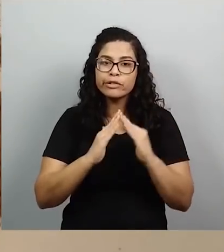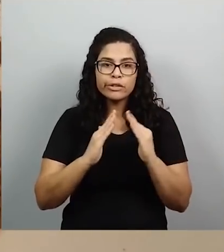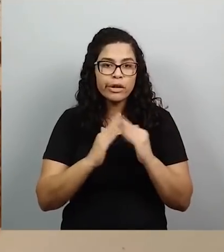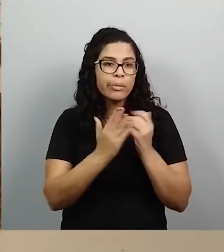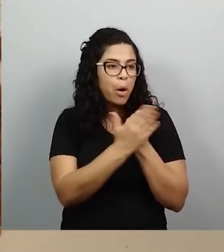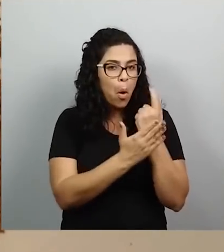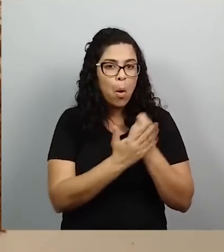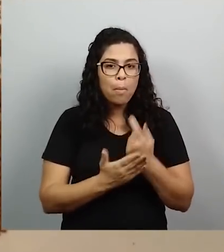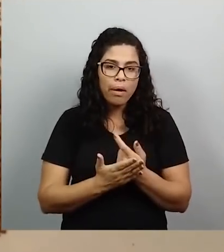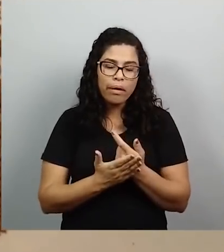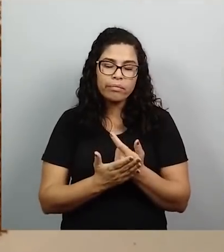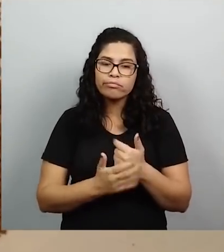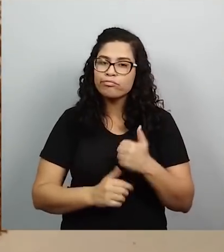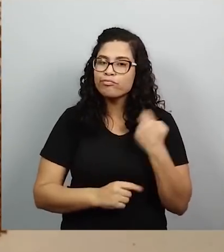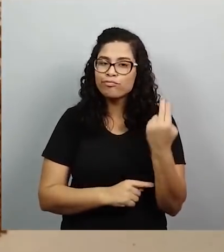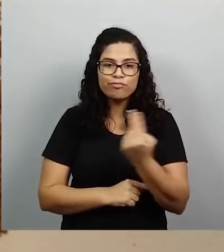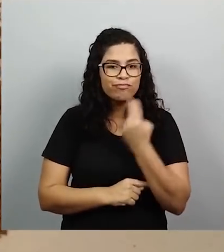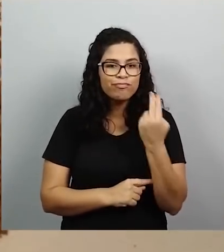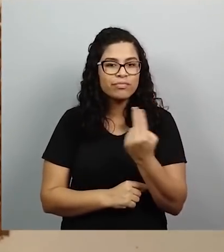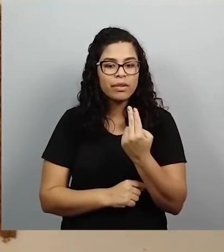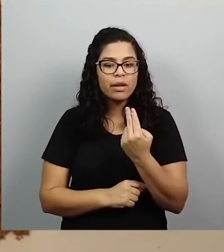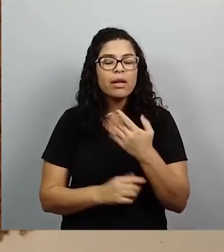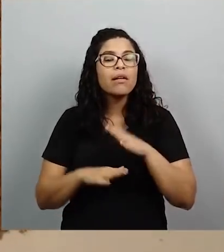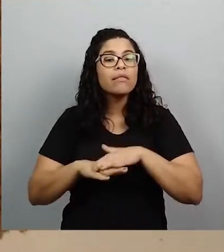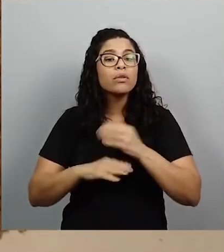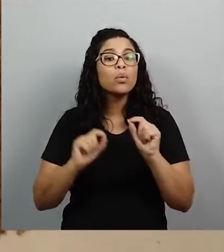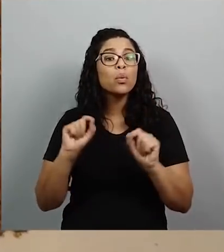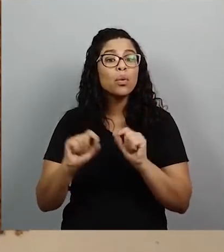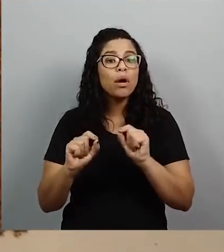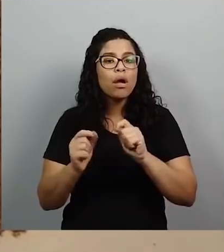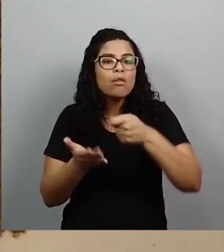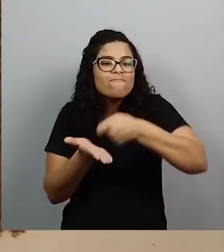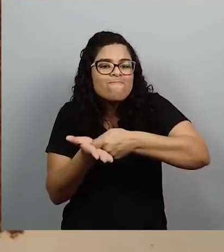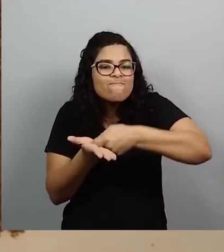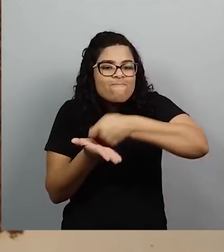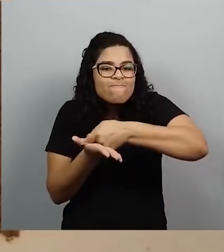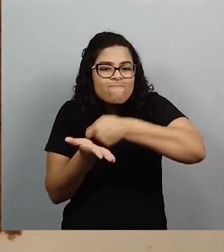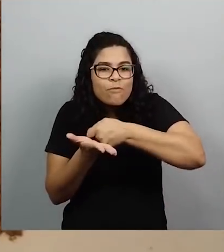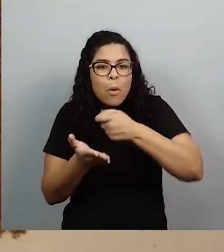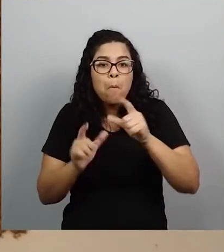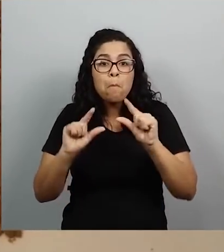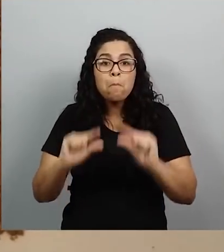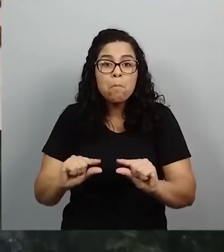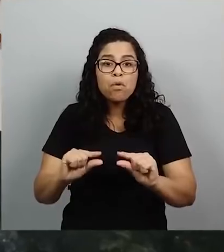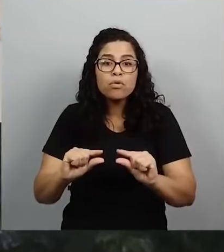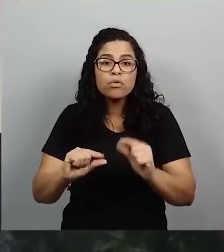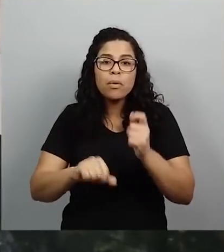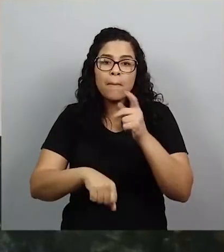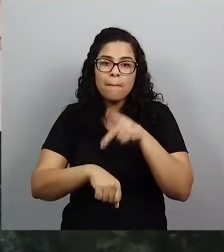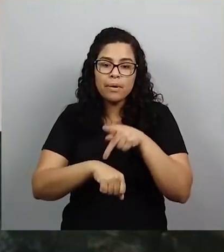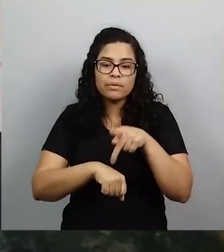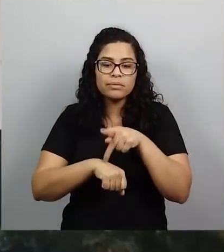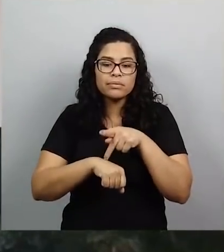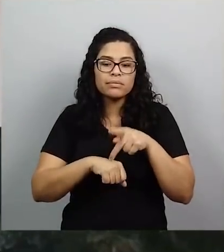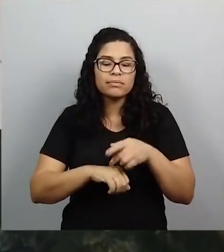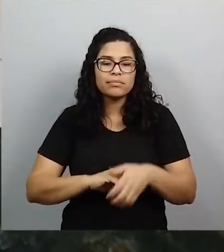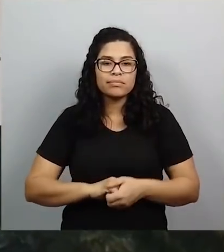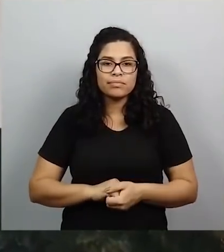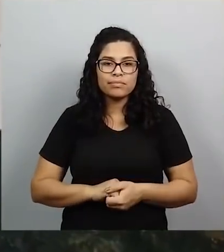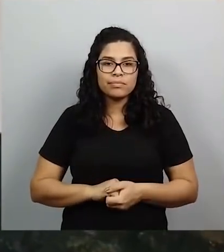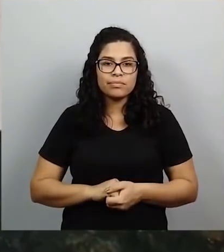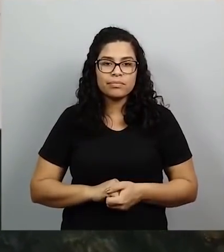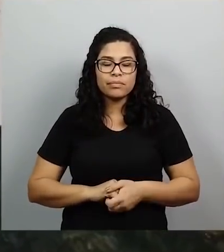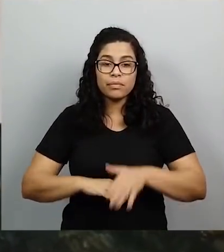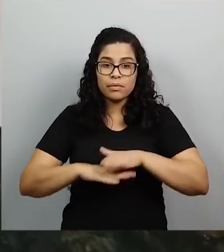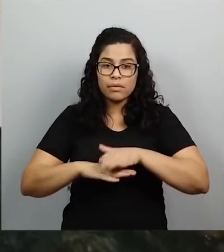peneira, nós vamos amassar bem a terra para ela ficar com poucas pedrinhas. Bom, vamos à